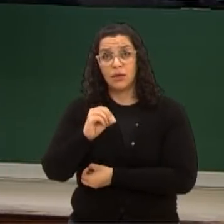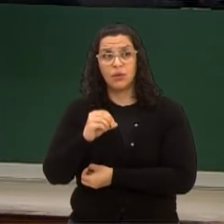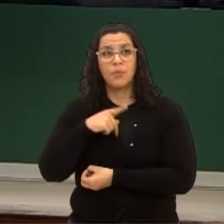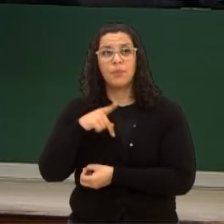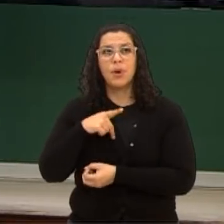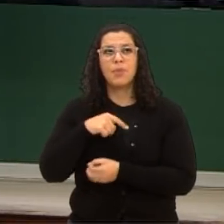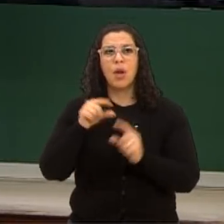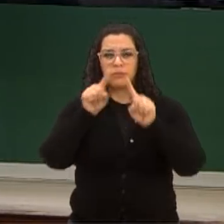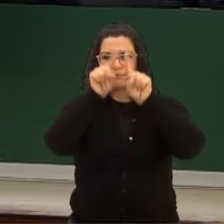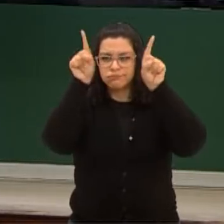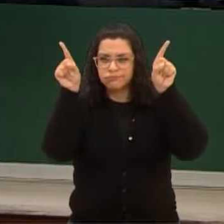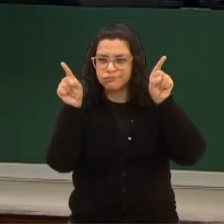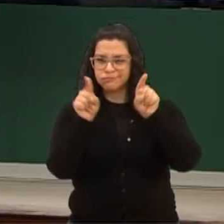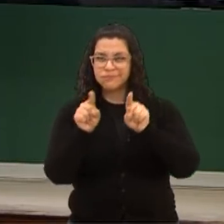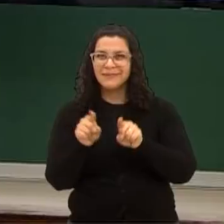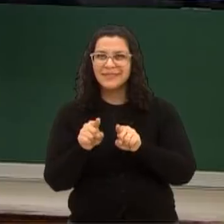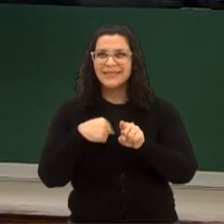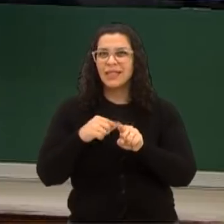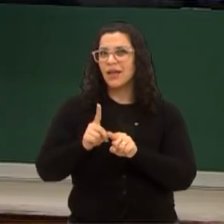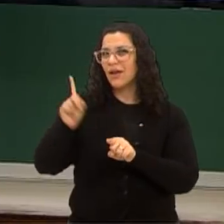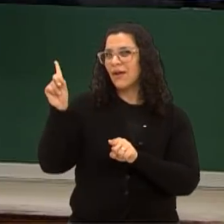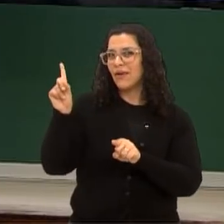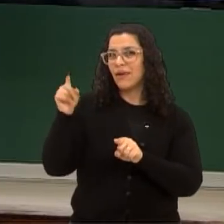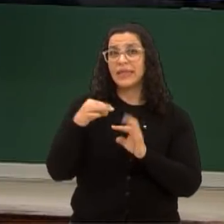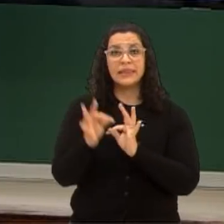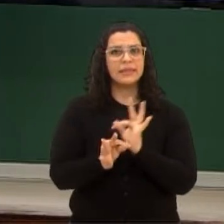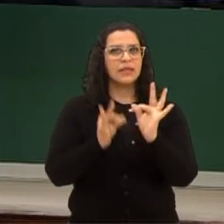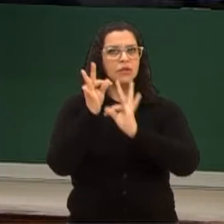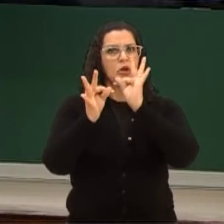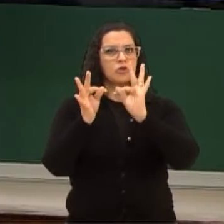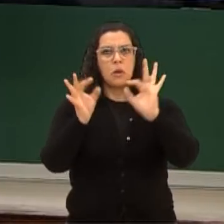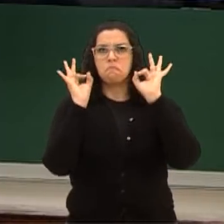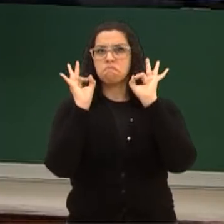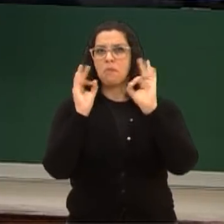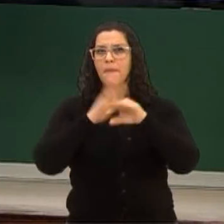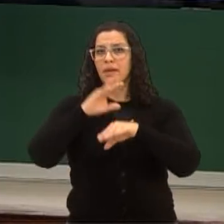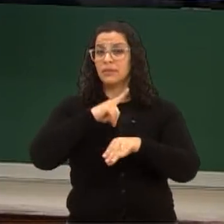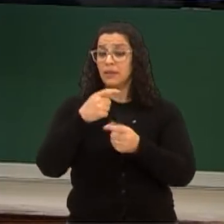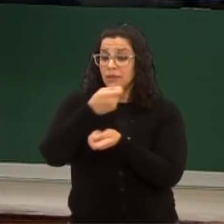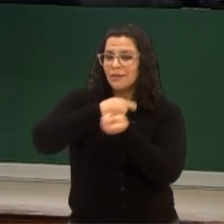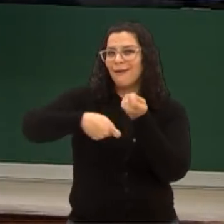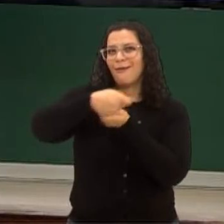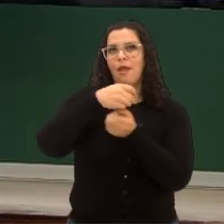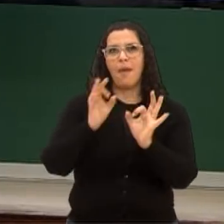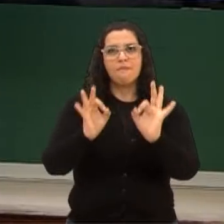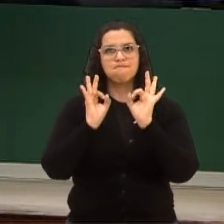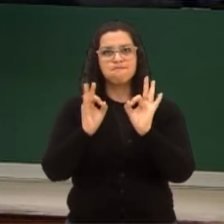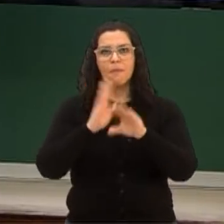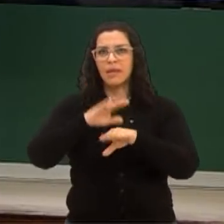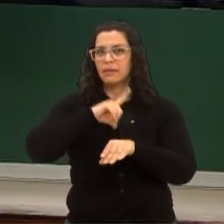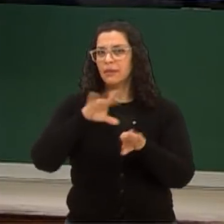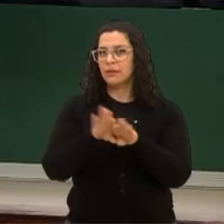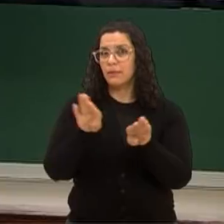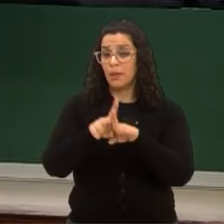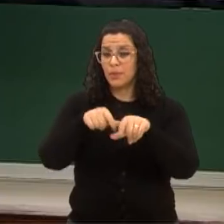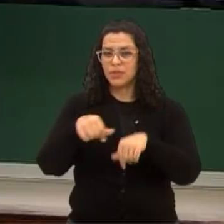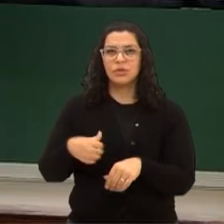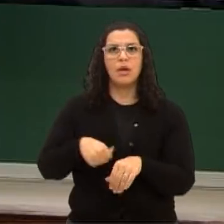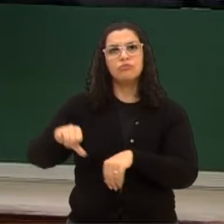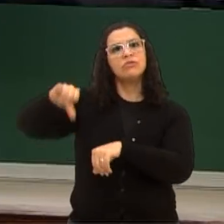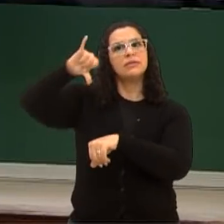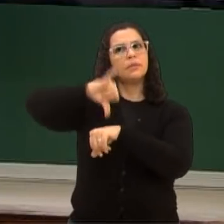justamente os países com maior desenvolvimento tecnológico e também econômico, né? Então, eles estão no centro